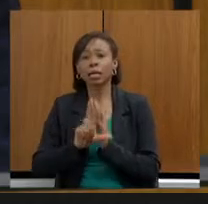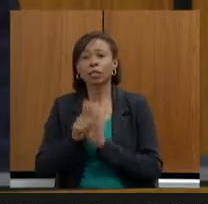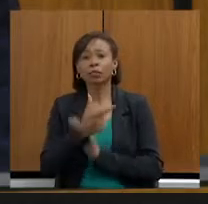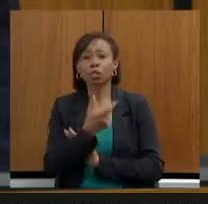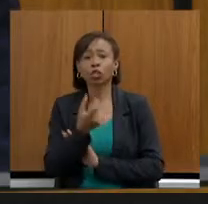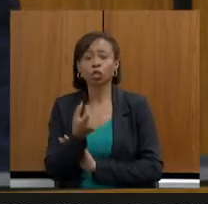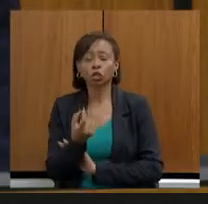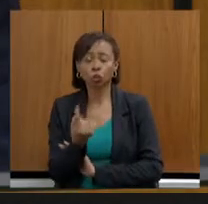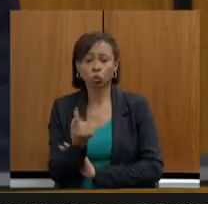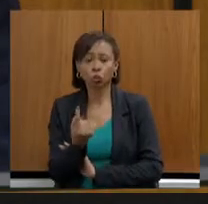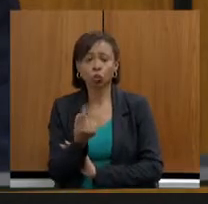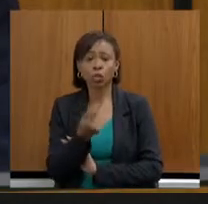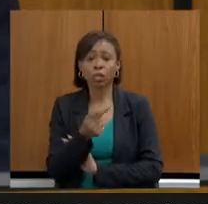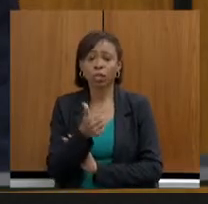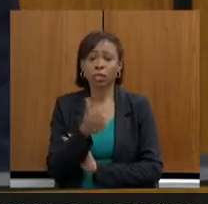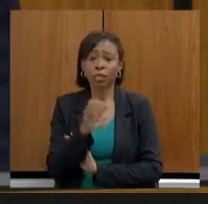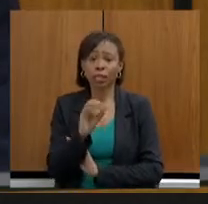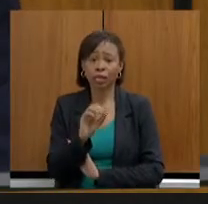21710/2015